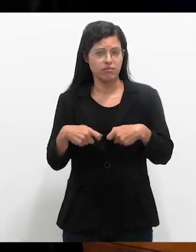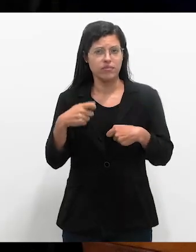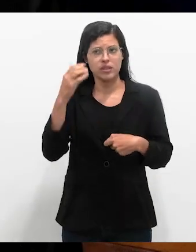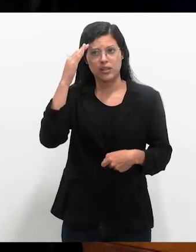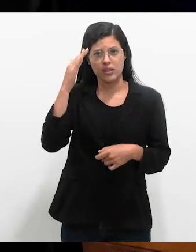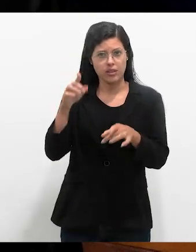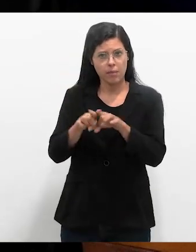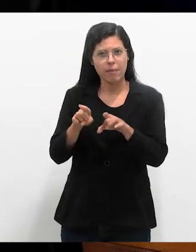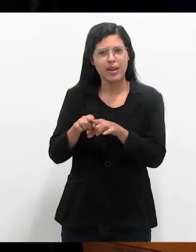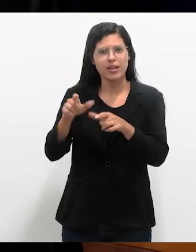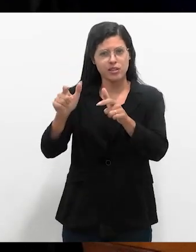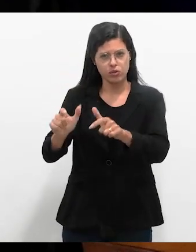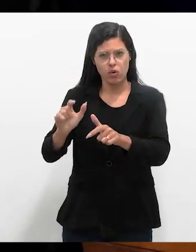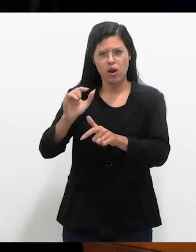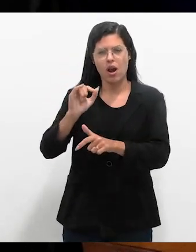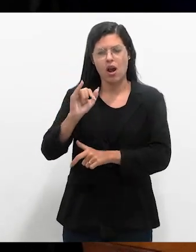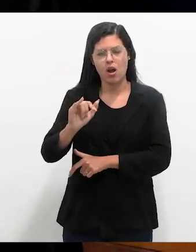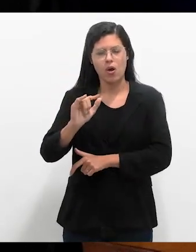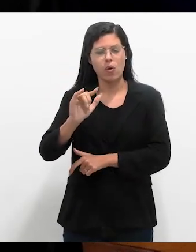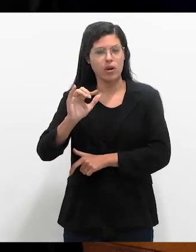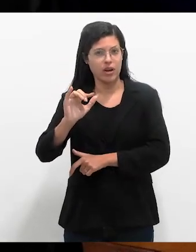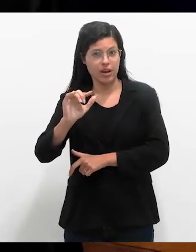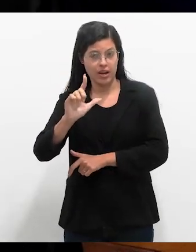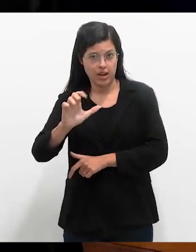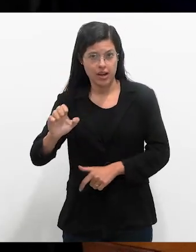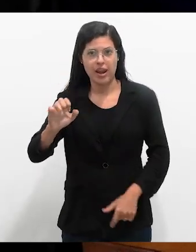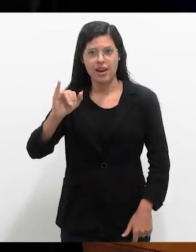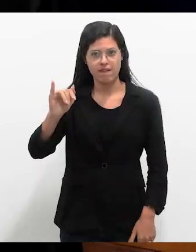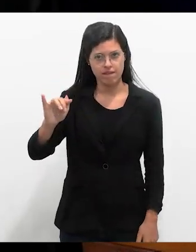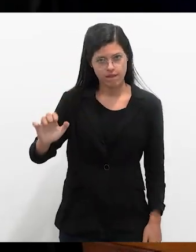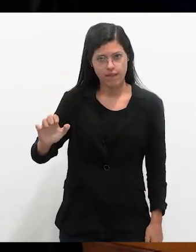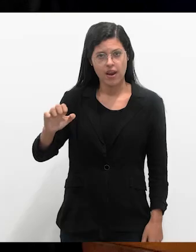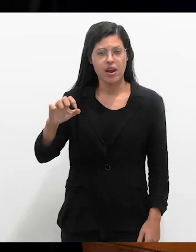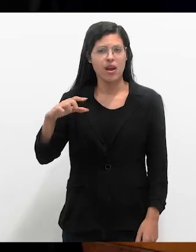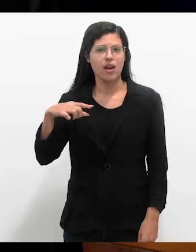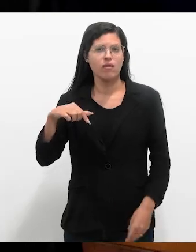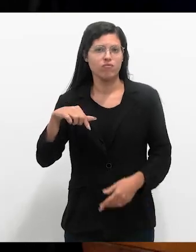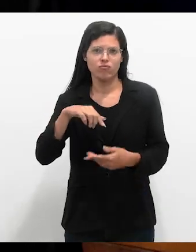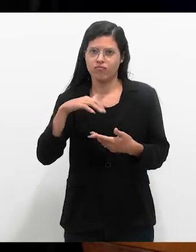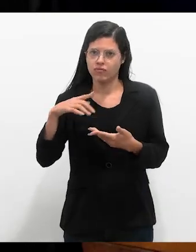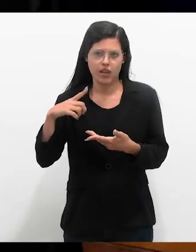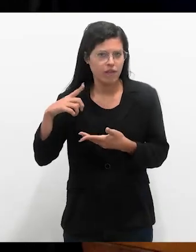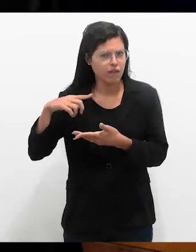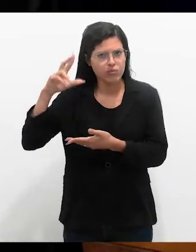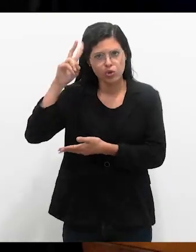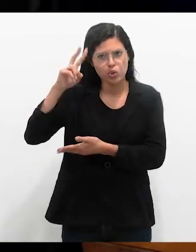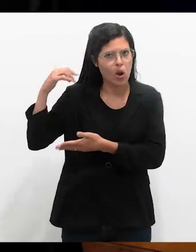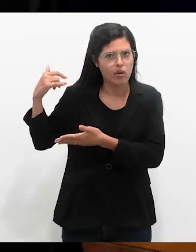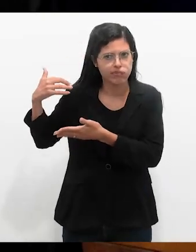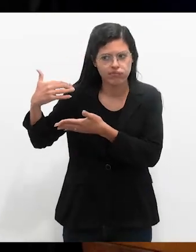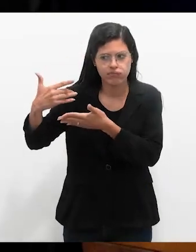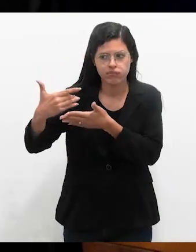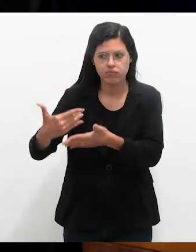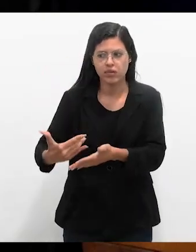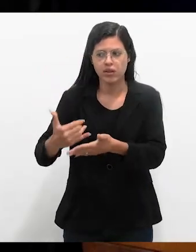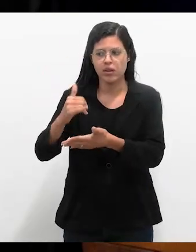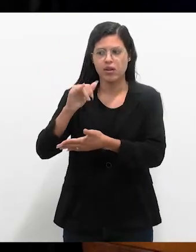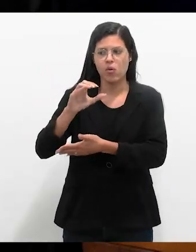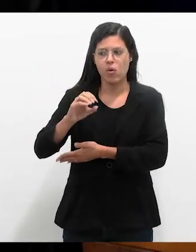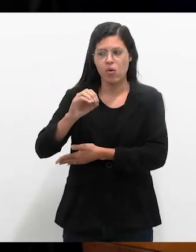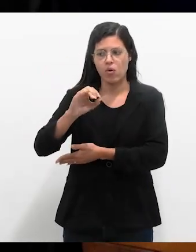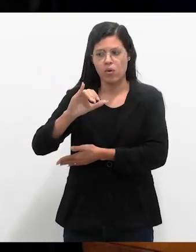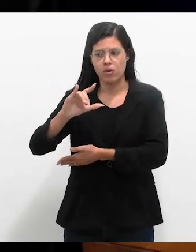que lei e fé tem esse reconhecimento, mas ele também foi destruído por Oió, passou por várias situações, ou seja, hoje a gente